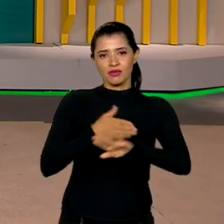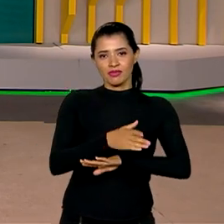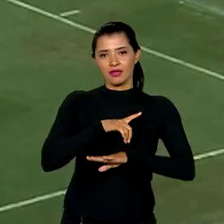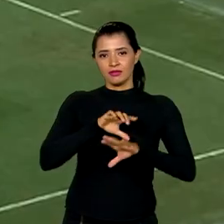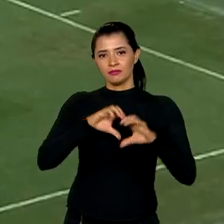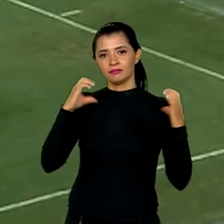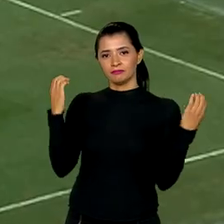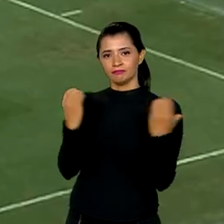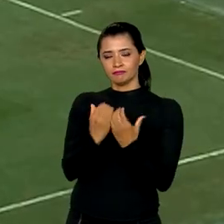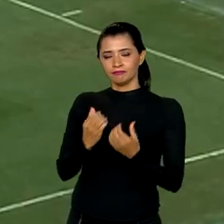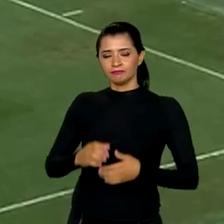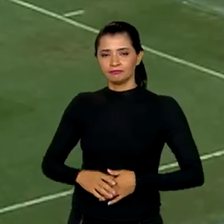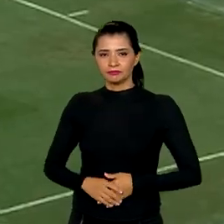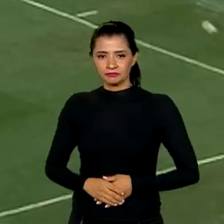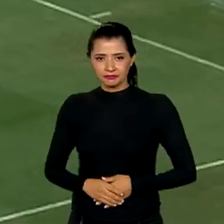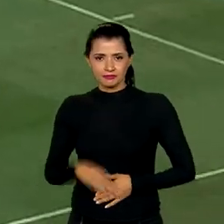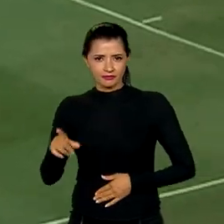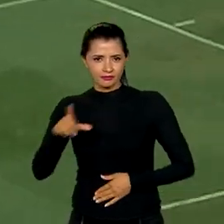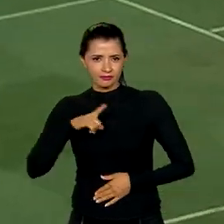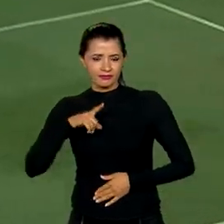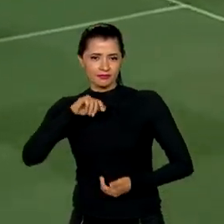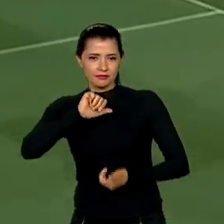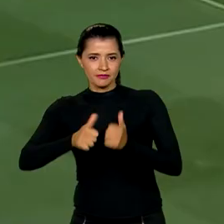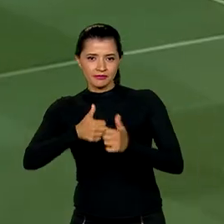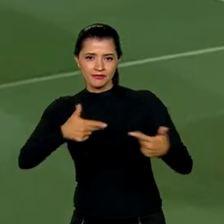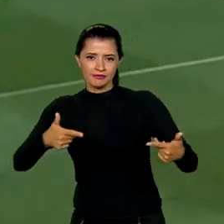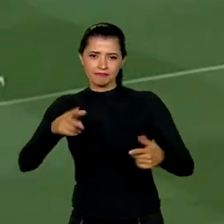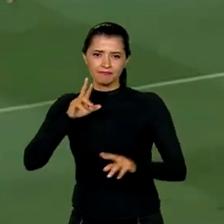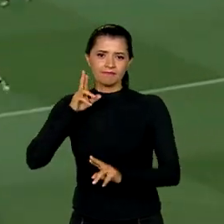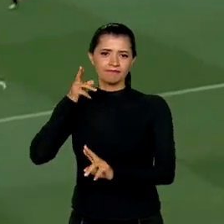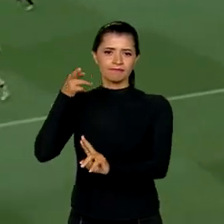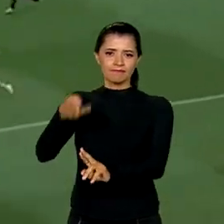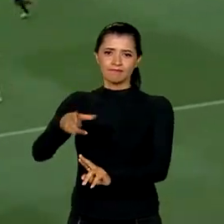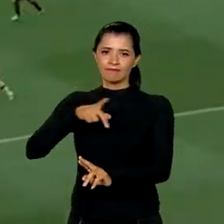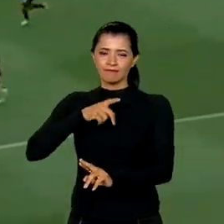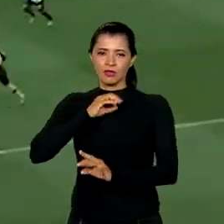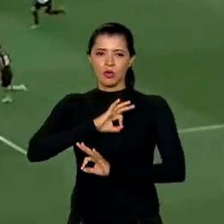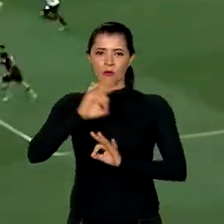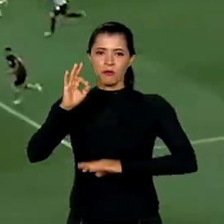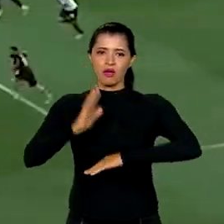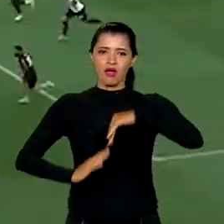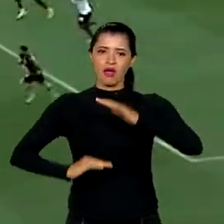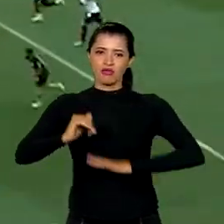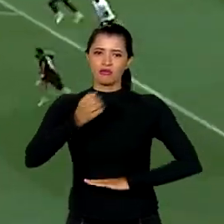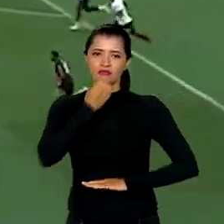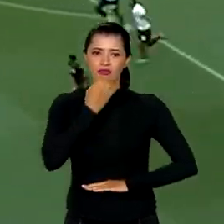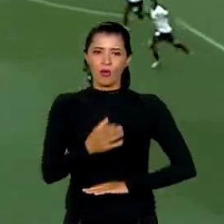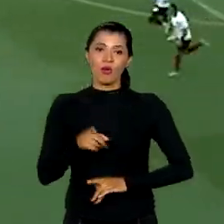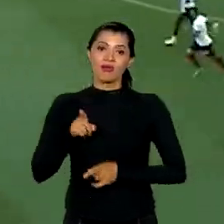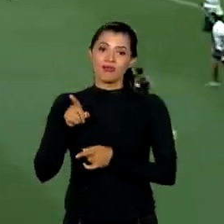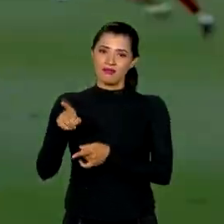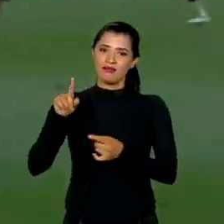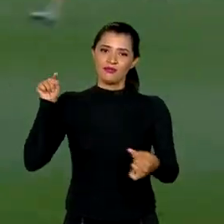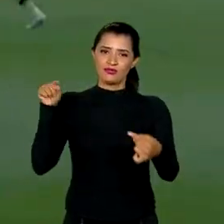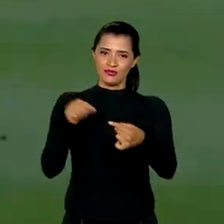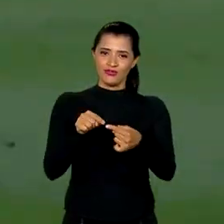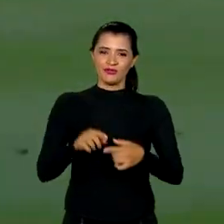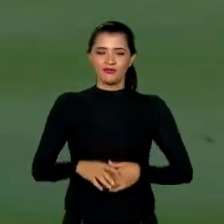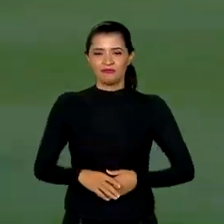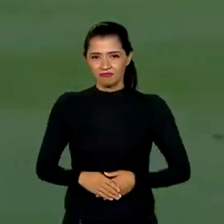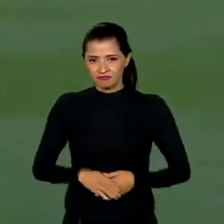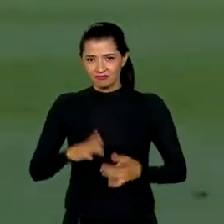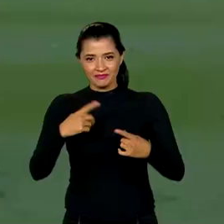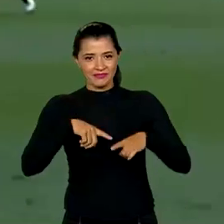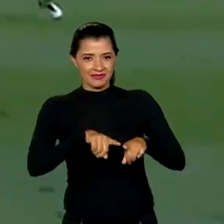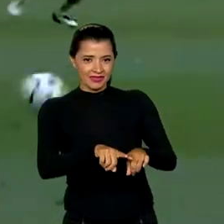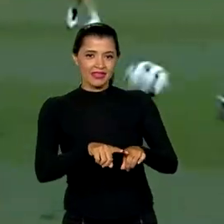arenas. Ter um futebol que é referência de boas práticas, essa é a meta. A